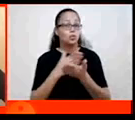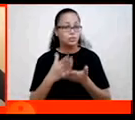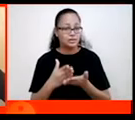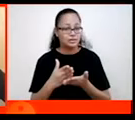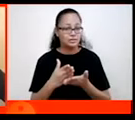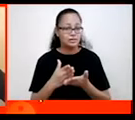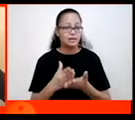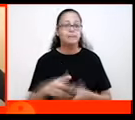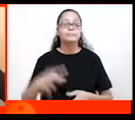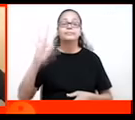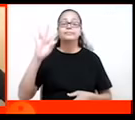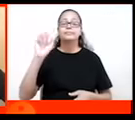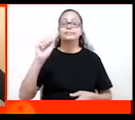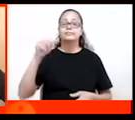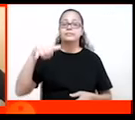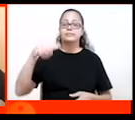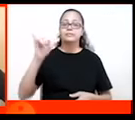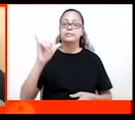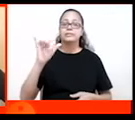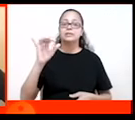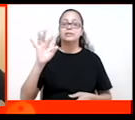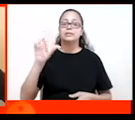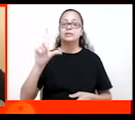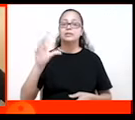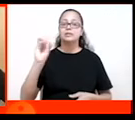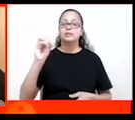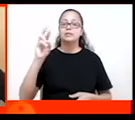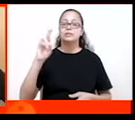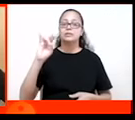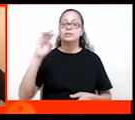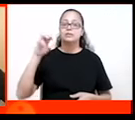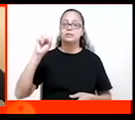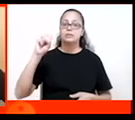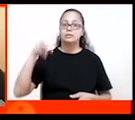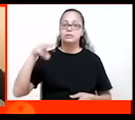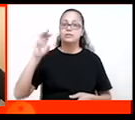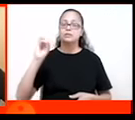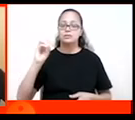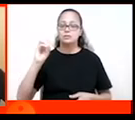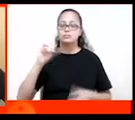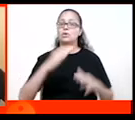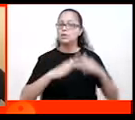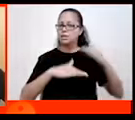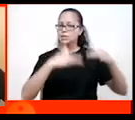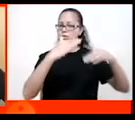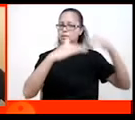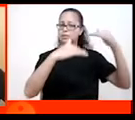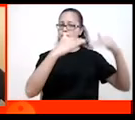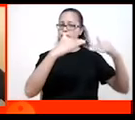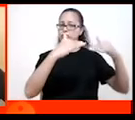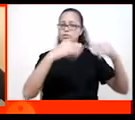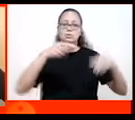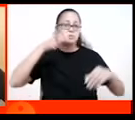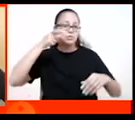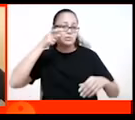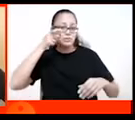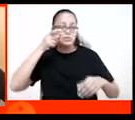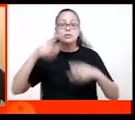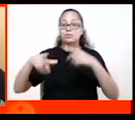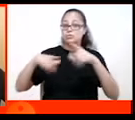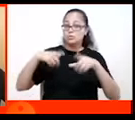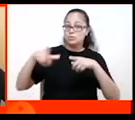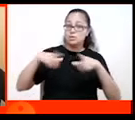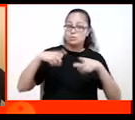Vamos iniciar aí pelo Taylorismo, né? Foi por um engenheiro, né? Taylor. Ele desenvolveu, a partir da observação